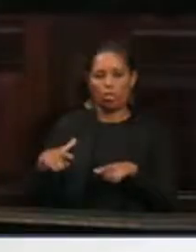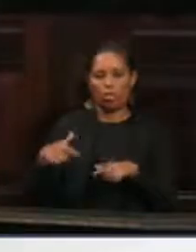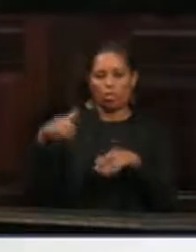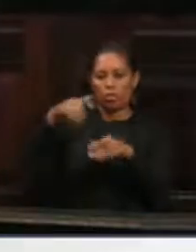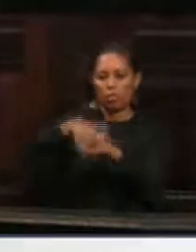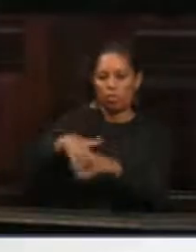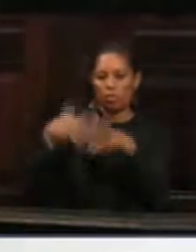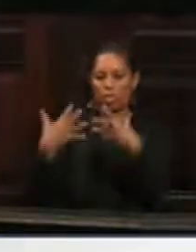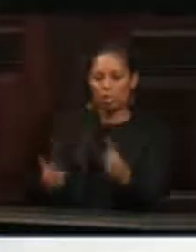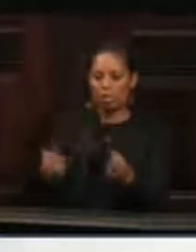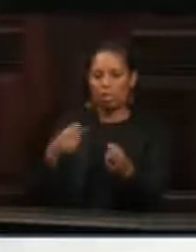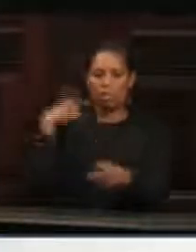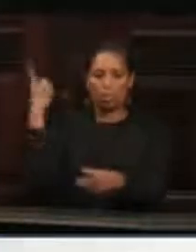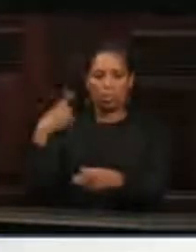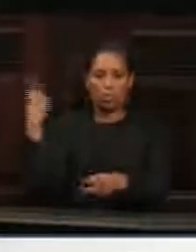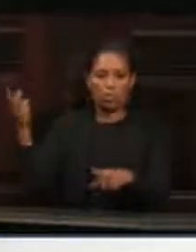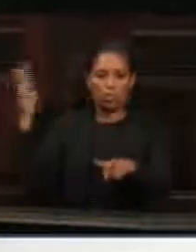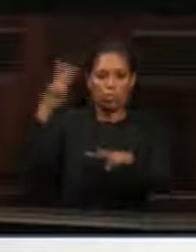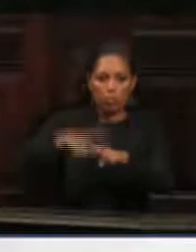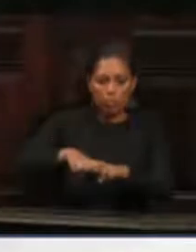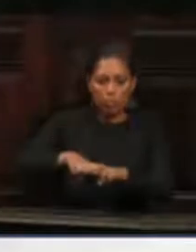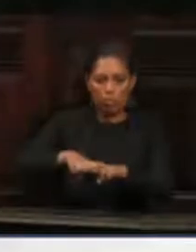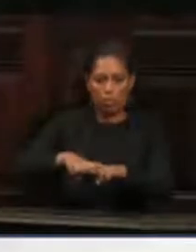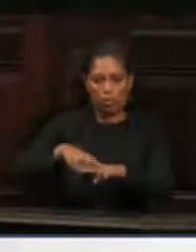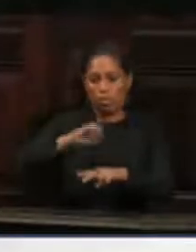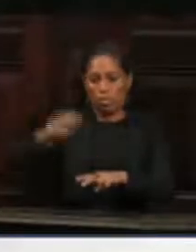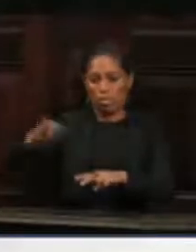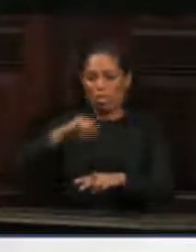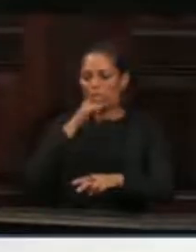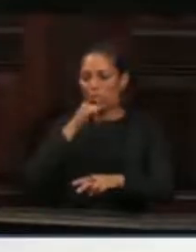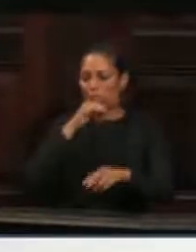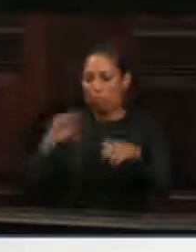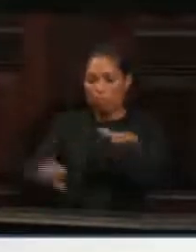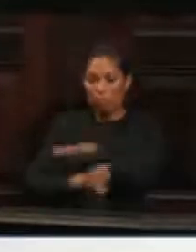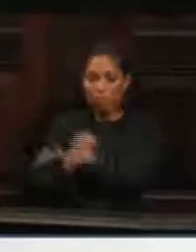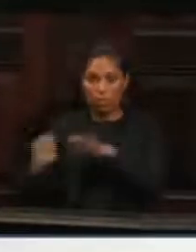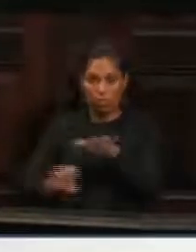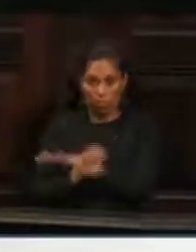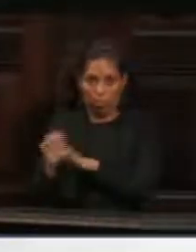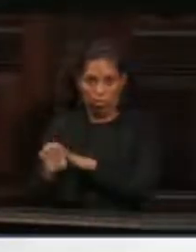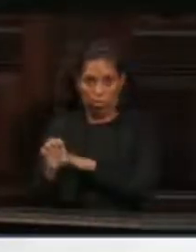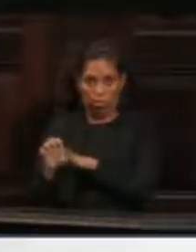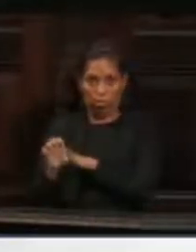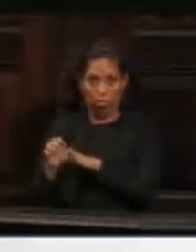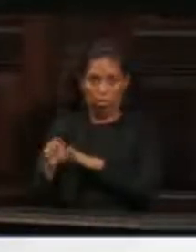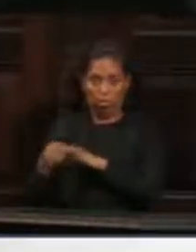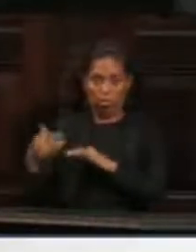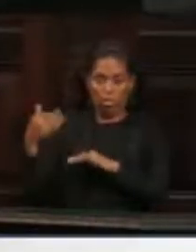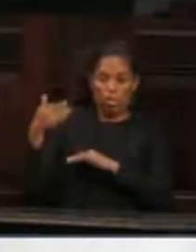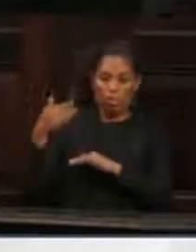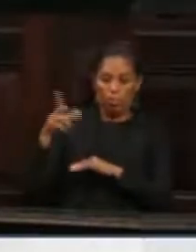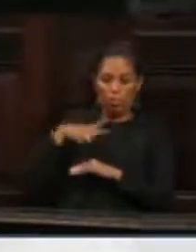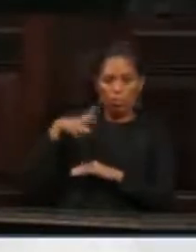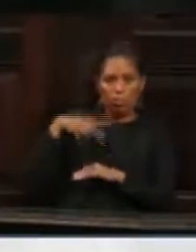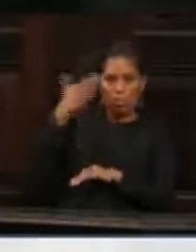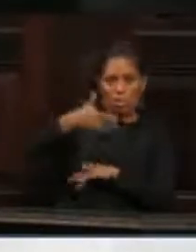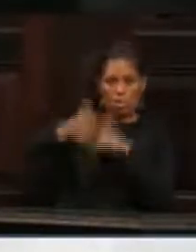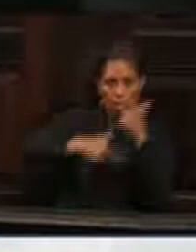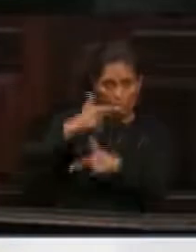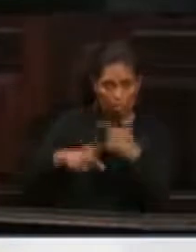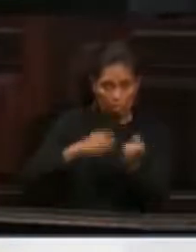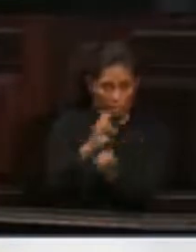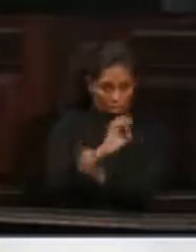Vossa Excelência falou, se fosse numa empresa privada, esse indivíduo seria demitido e vai custar para a casa. O